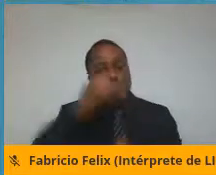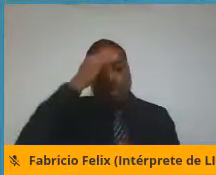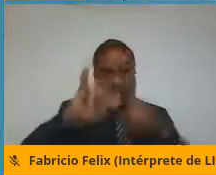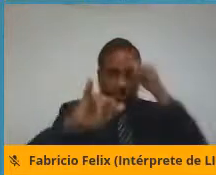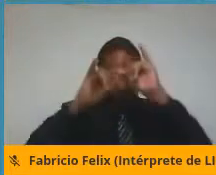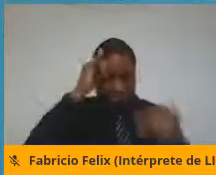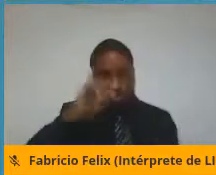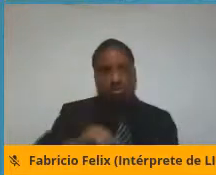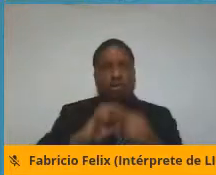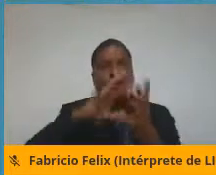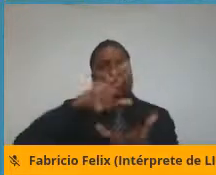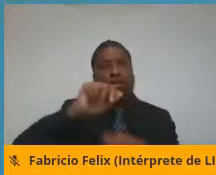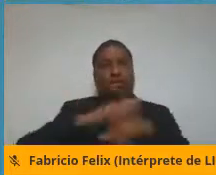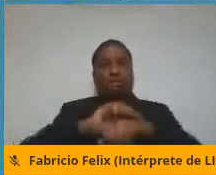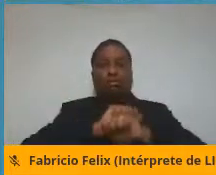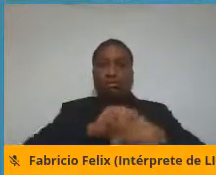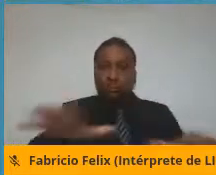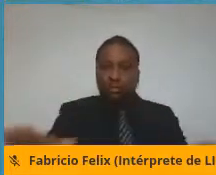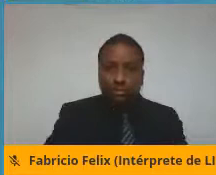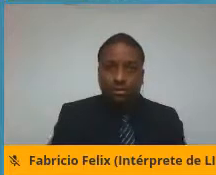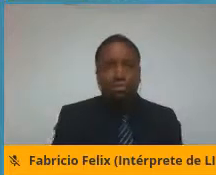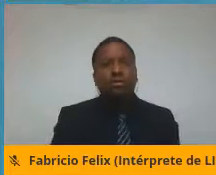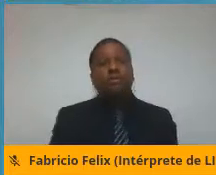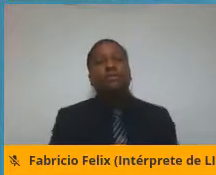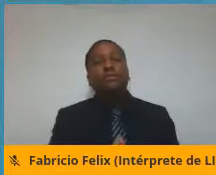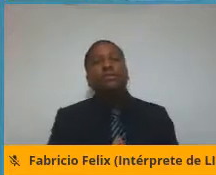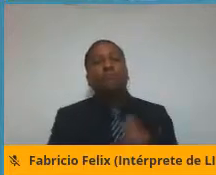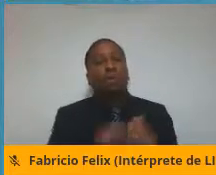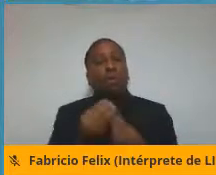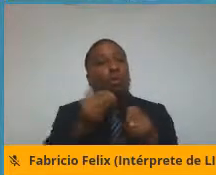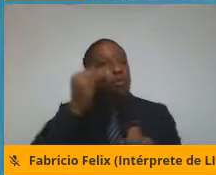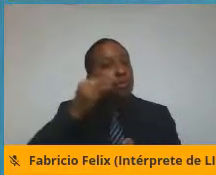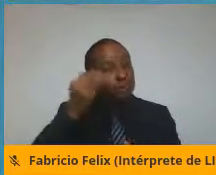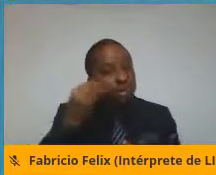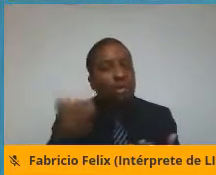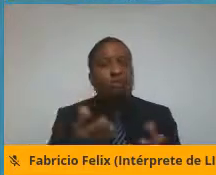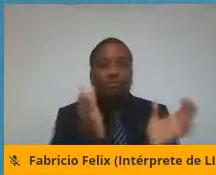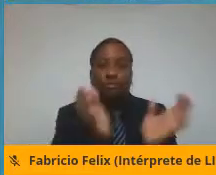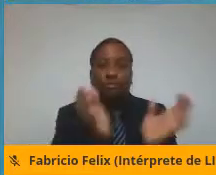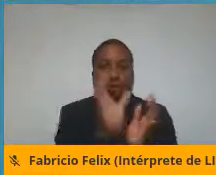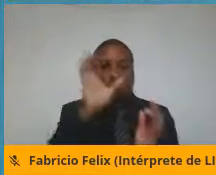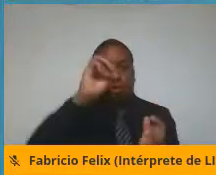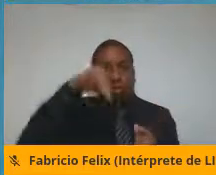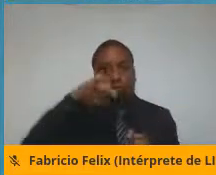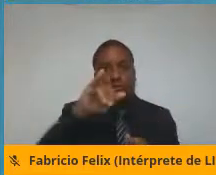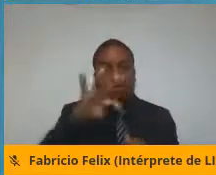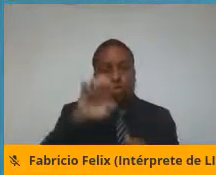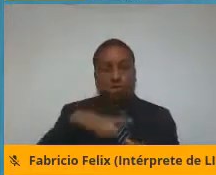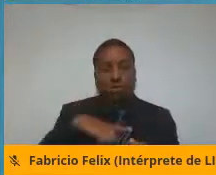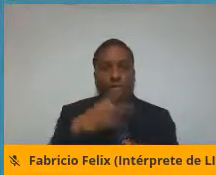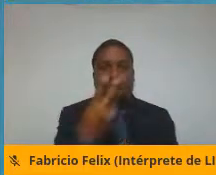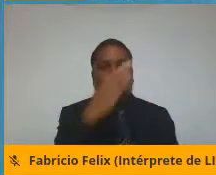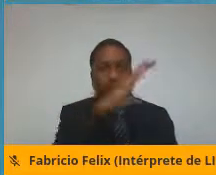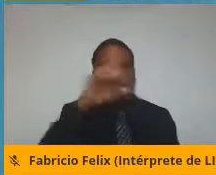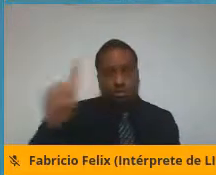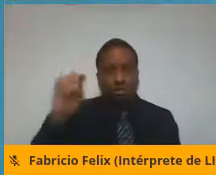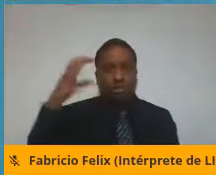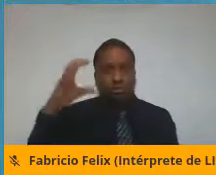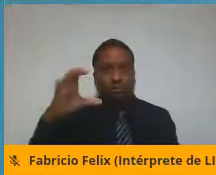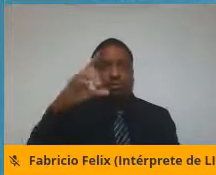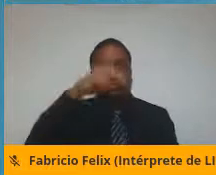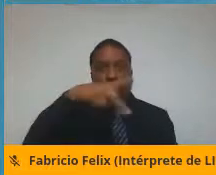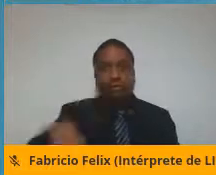fazer testagem e tudo mais. Então, esse comitê tem 2 coordenadores científicos, eles são o professor